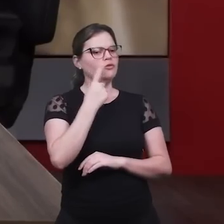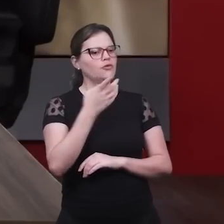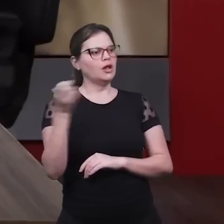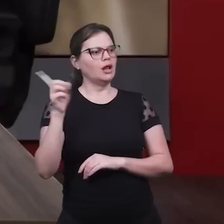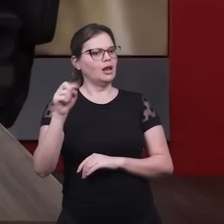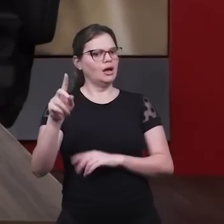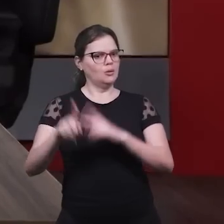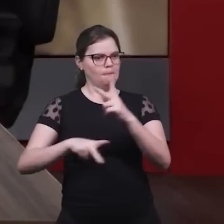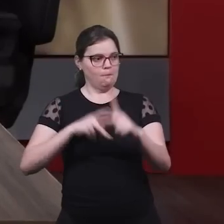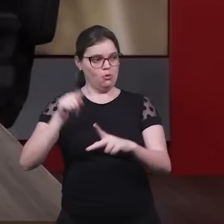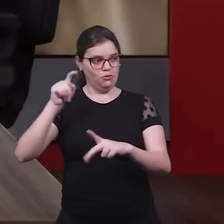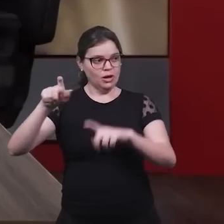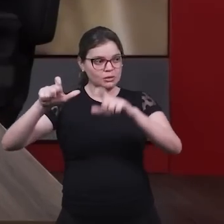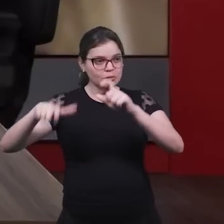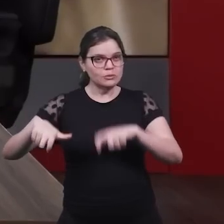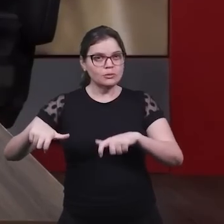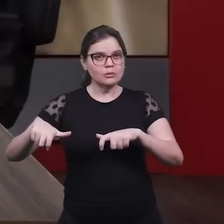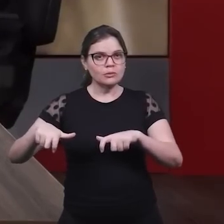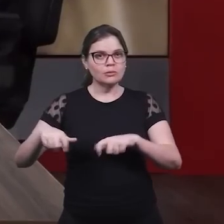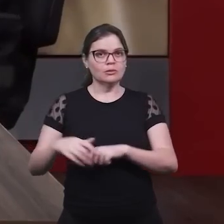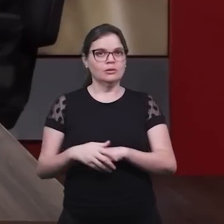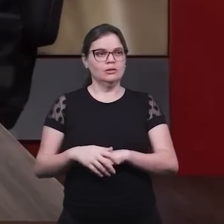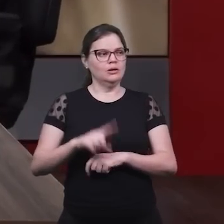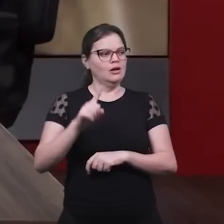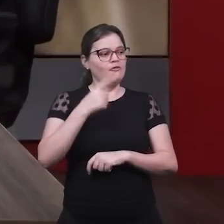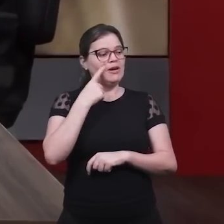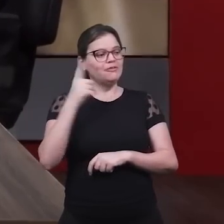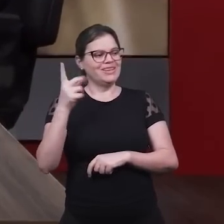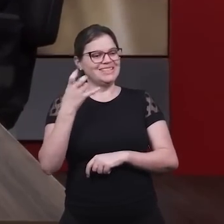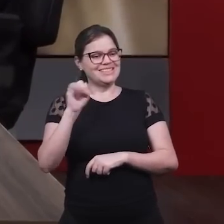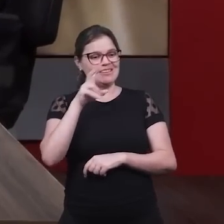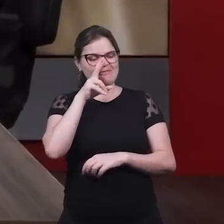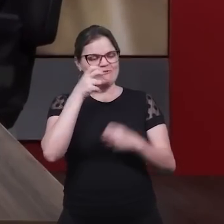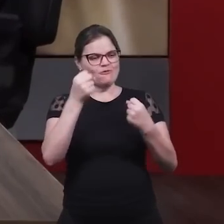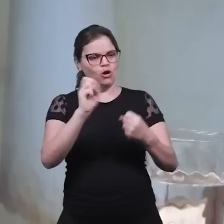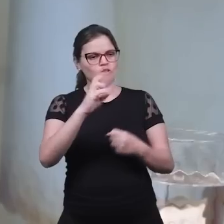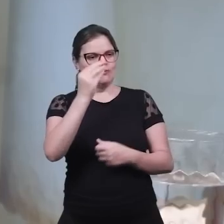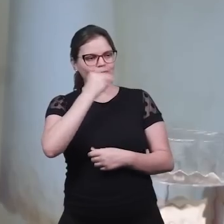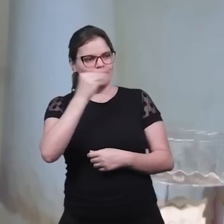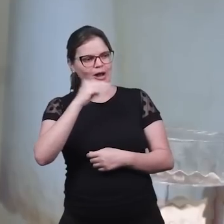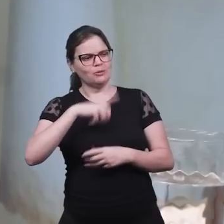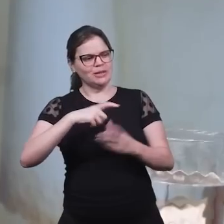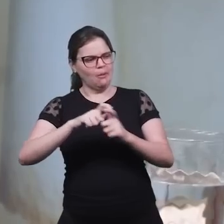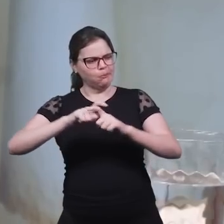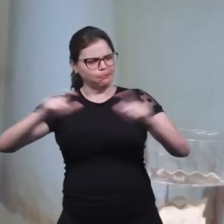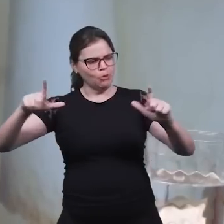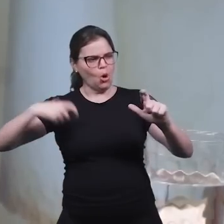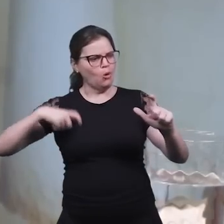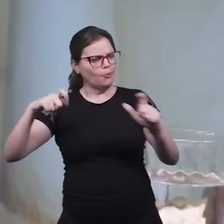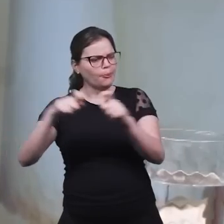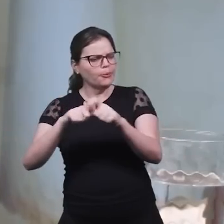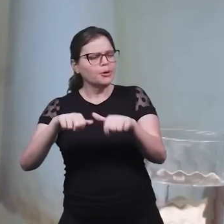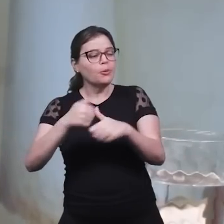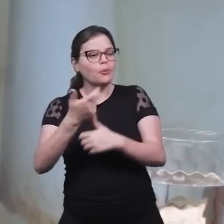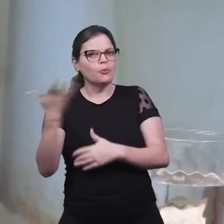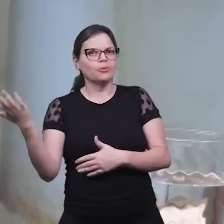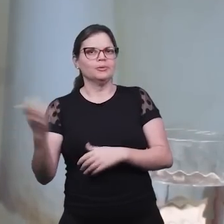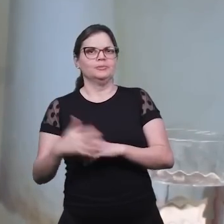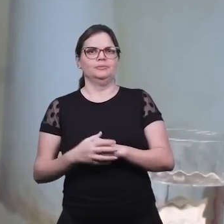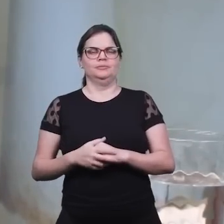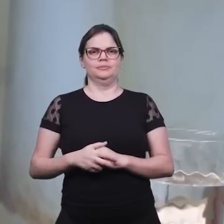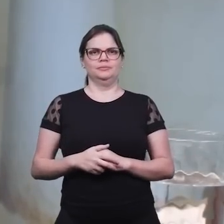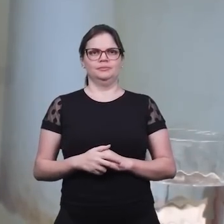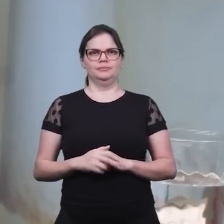18, assim, ó, 13, 18. Isso, e vede quem é a terra, o povo que nela habita, se é forte